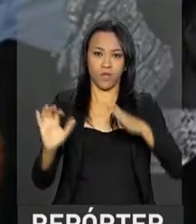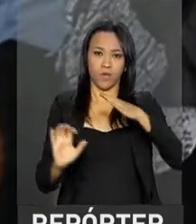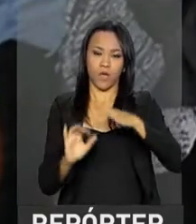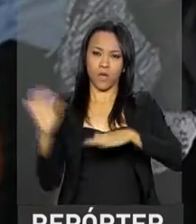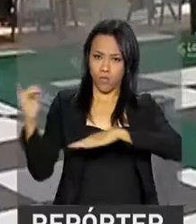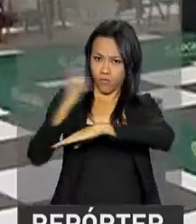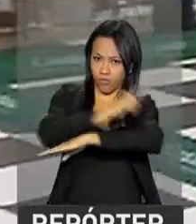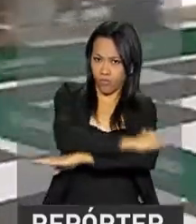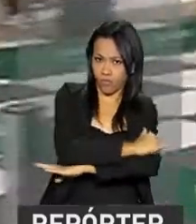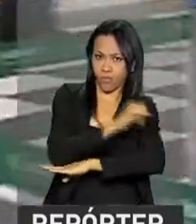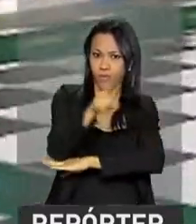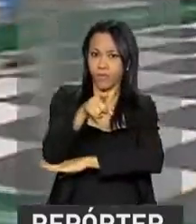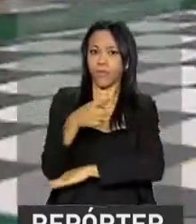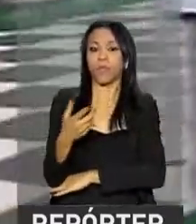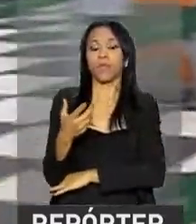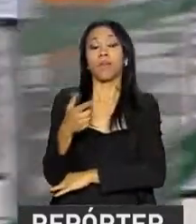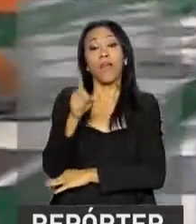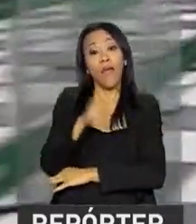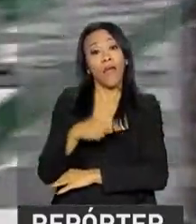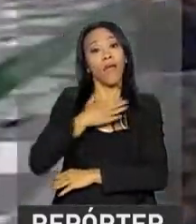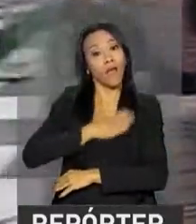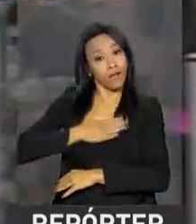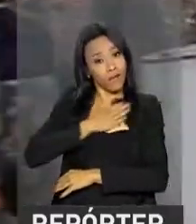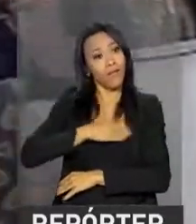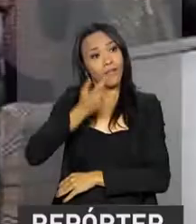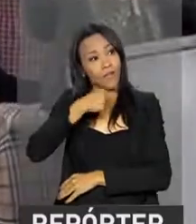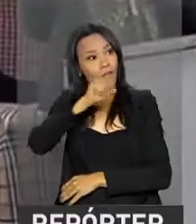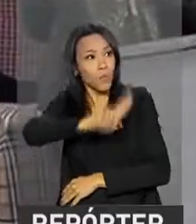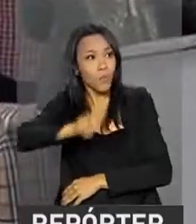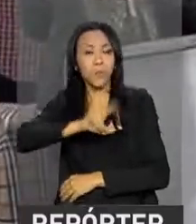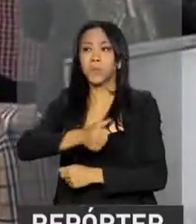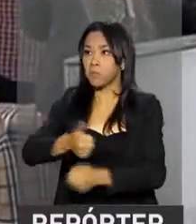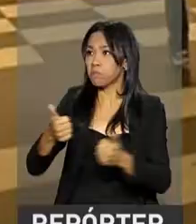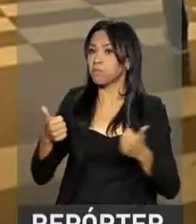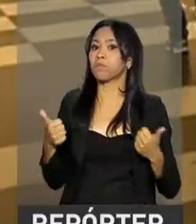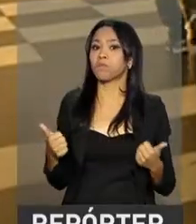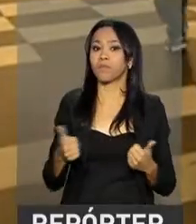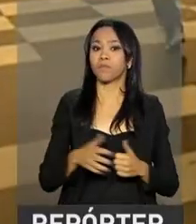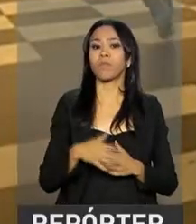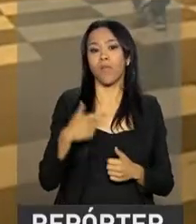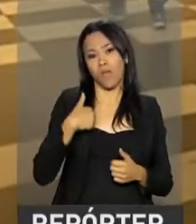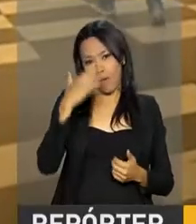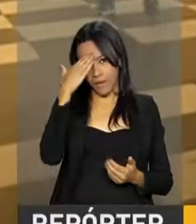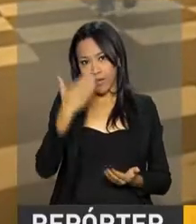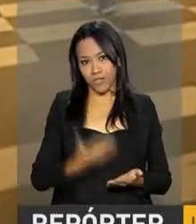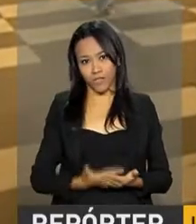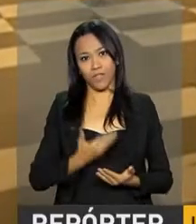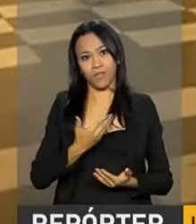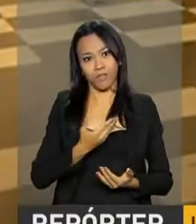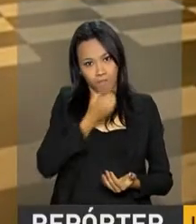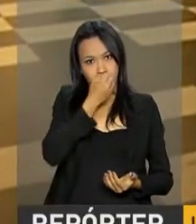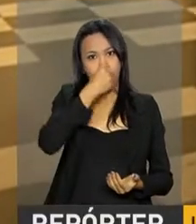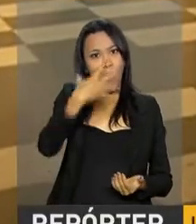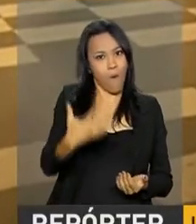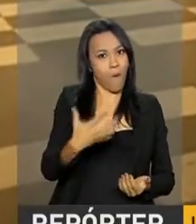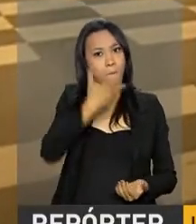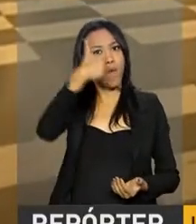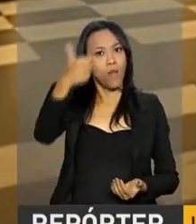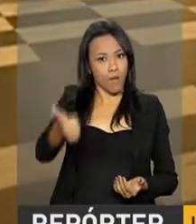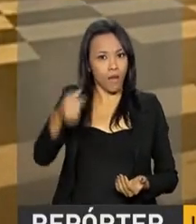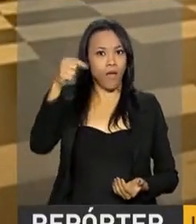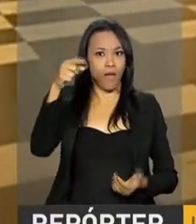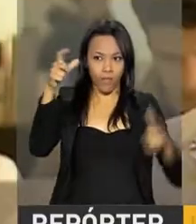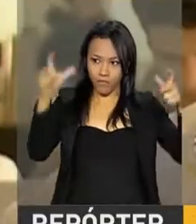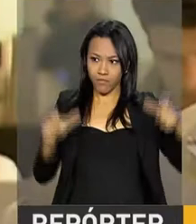terminal para a iniciativa privada agrada que utiliza o aeroporto com freqüência eu acredito que possa ser bom que possa melhorar um